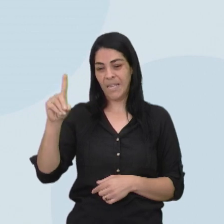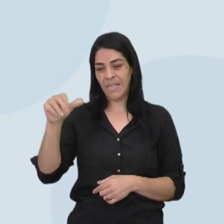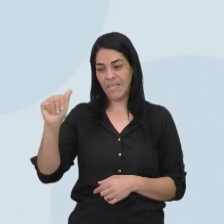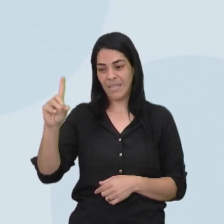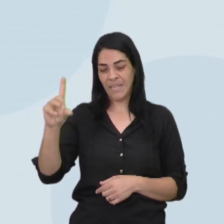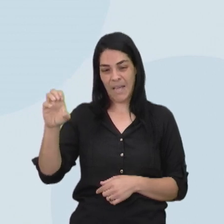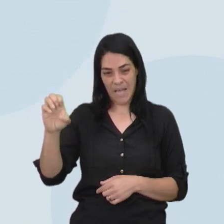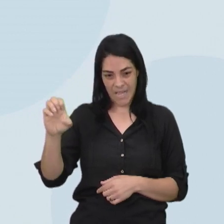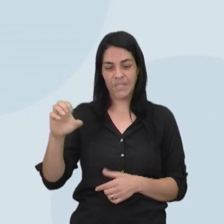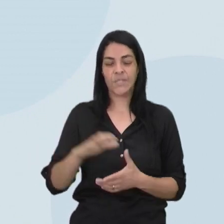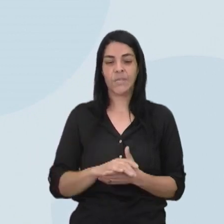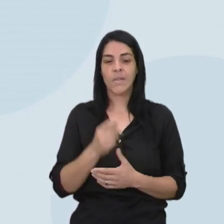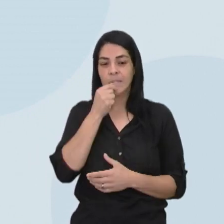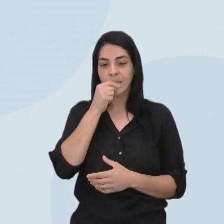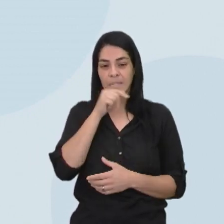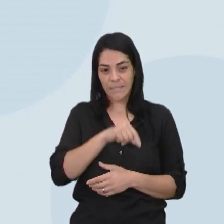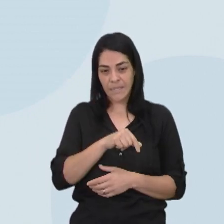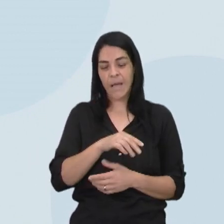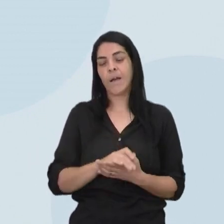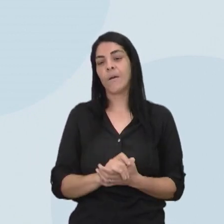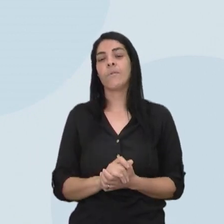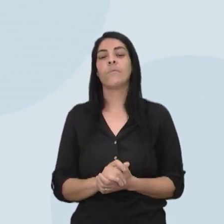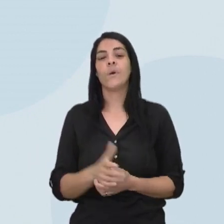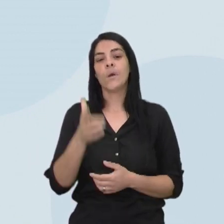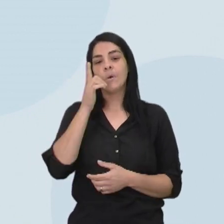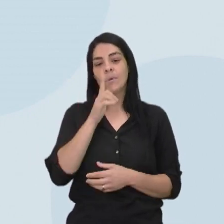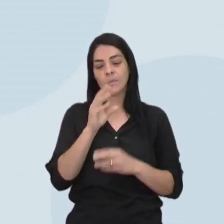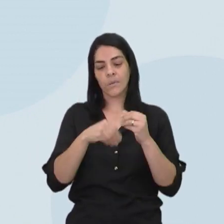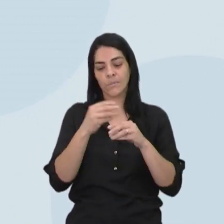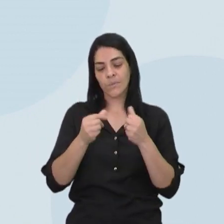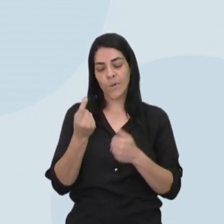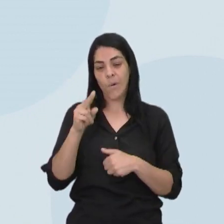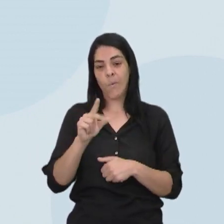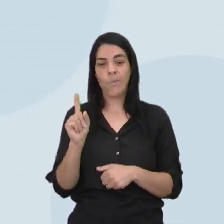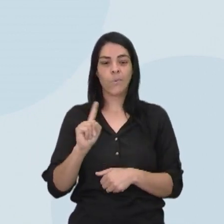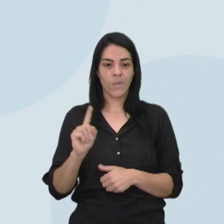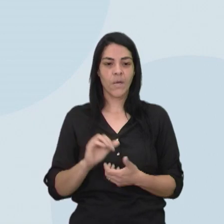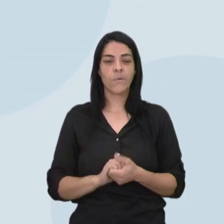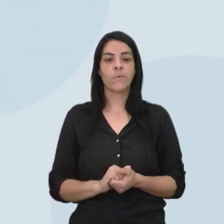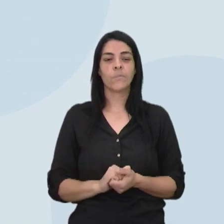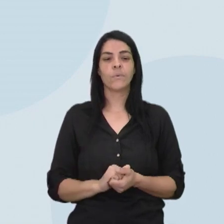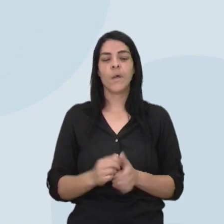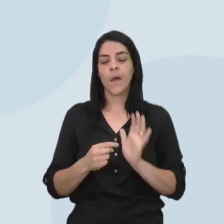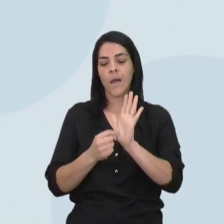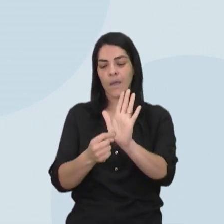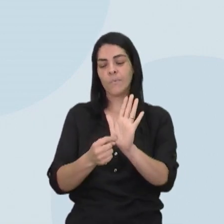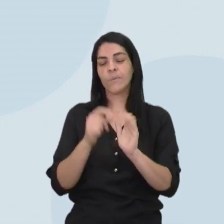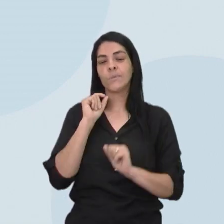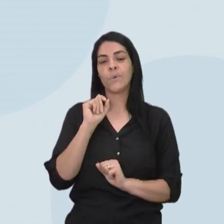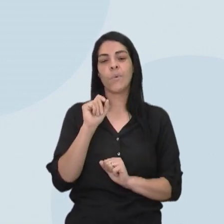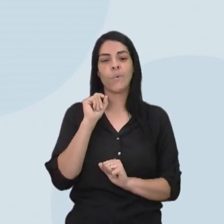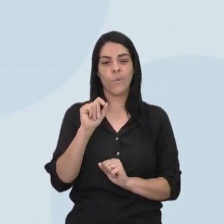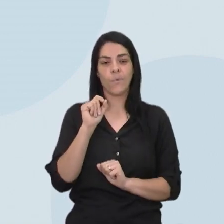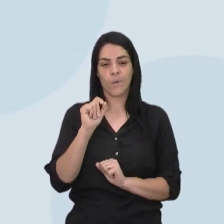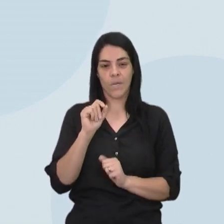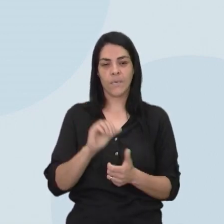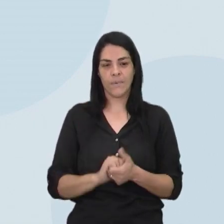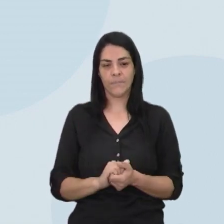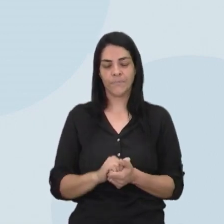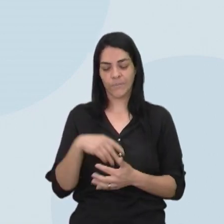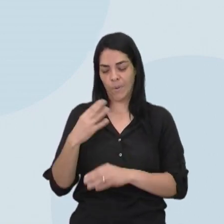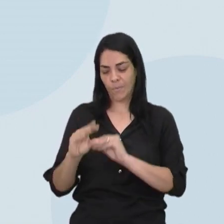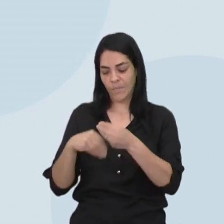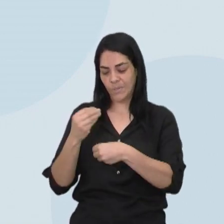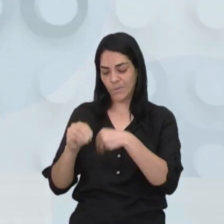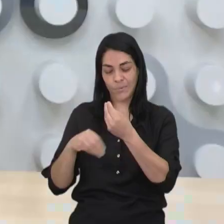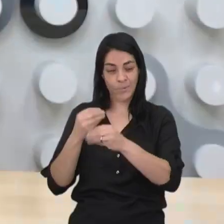espécie, né, ou alguma substância pode ser solúvel ou não. E aí, para falar sobre solubilidade, eu trouxe aí um texto sobre misturas, né? A